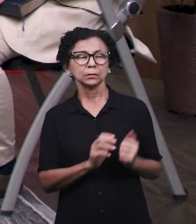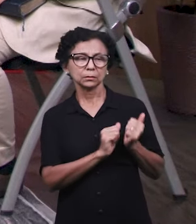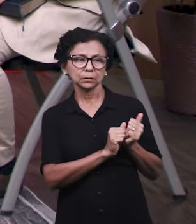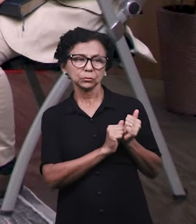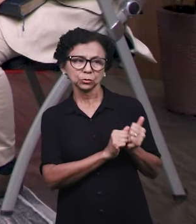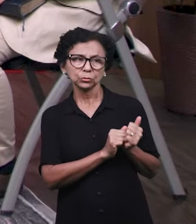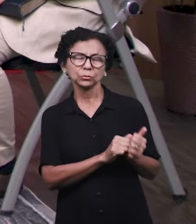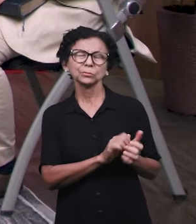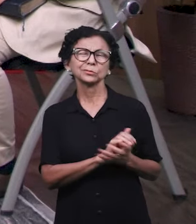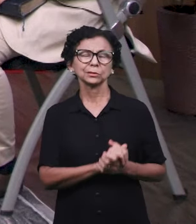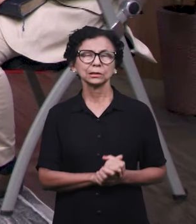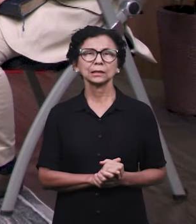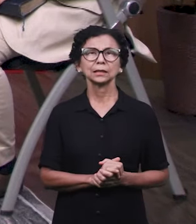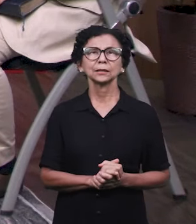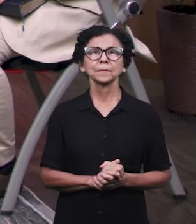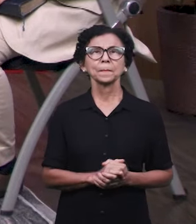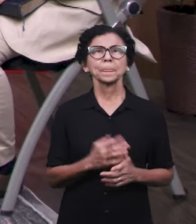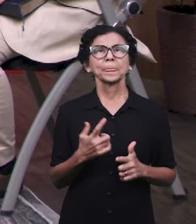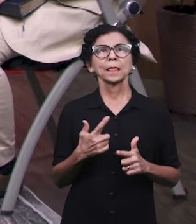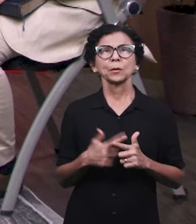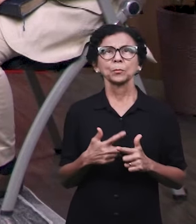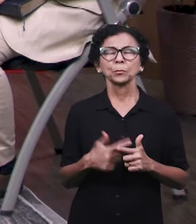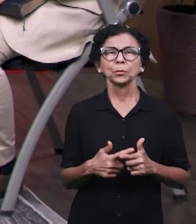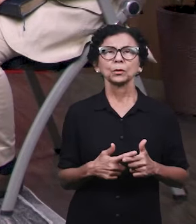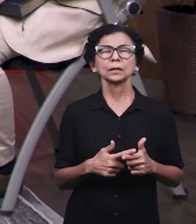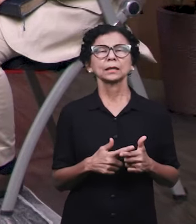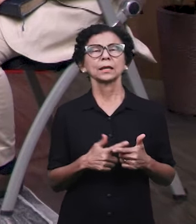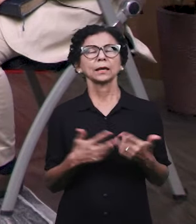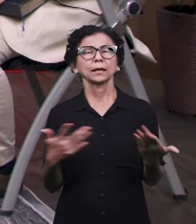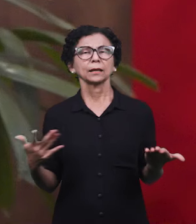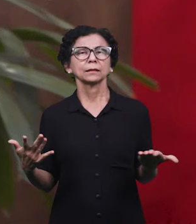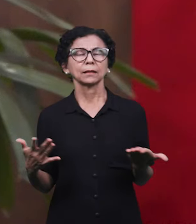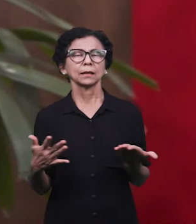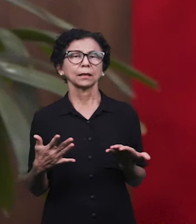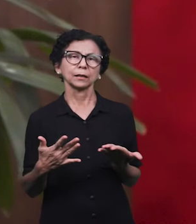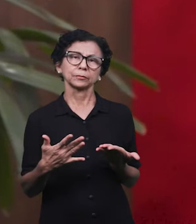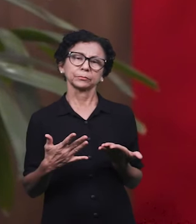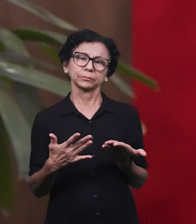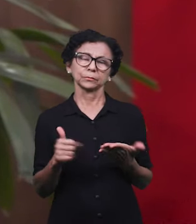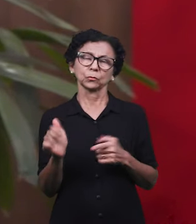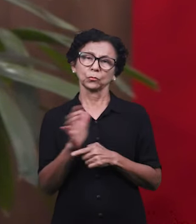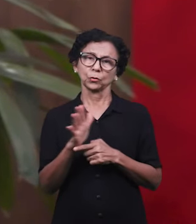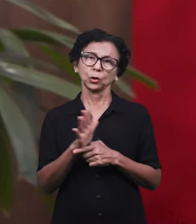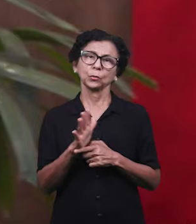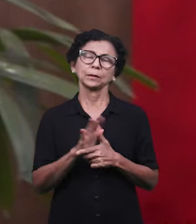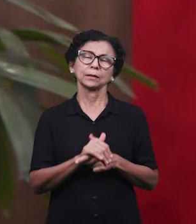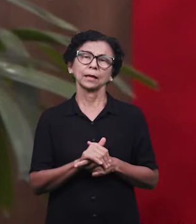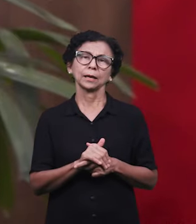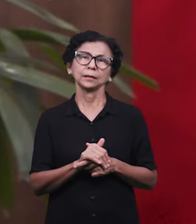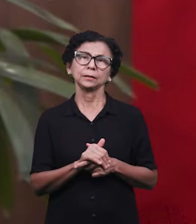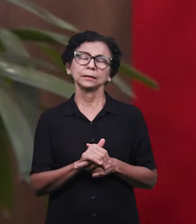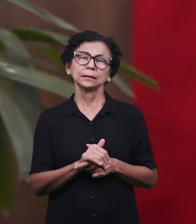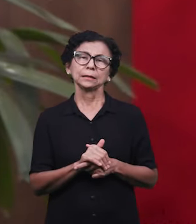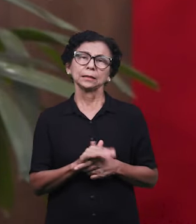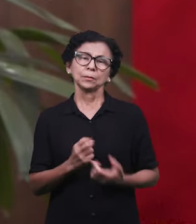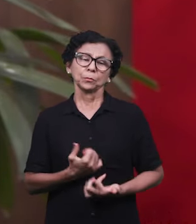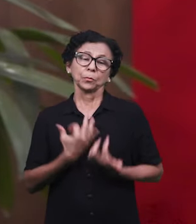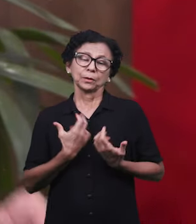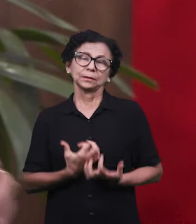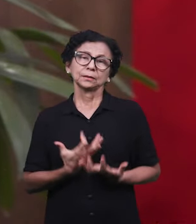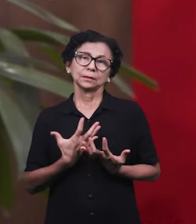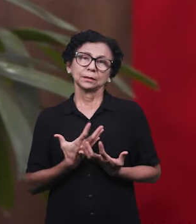licença poética dos filmes, né? Falei, olha, isso é bacana, mas a gente também vai assistir os episódios do Ciência e Fé, porque a gente vai ter uma outra